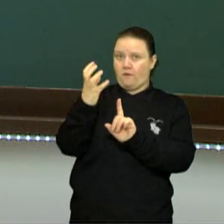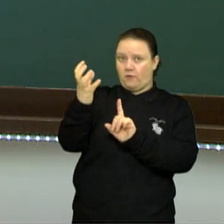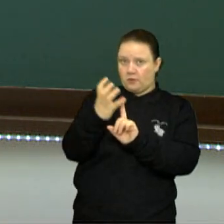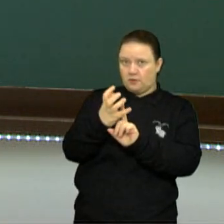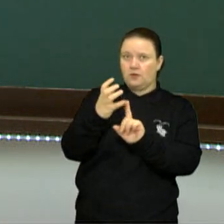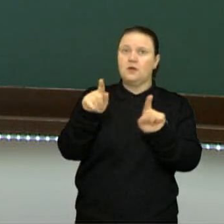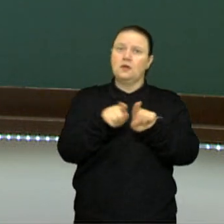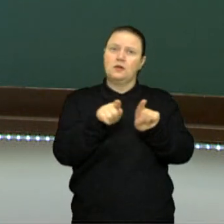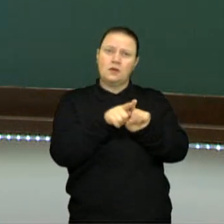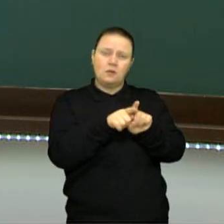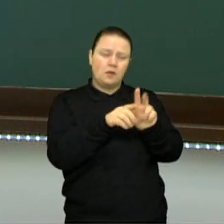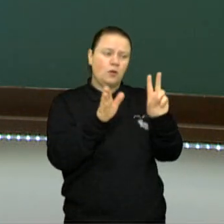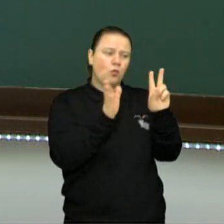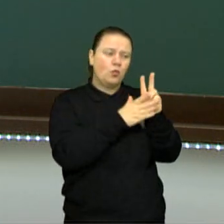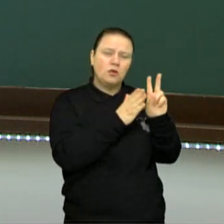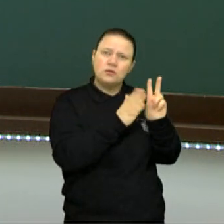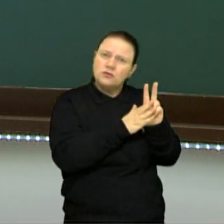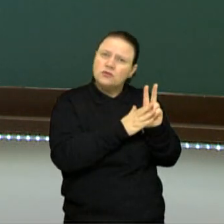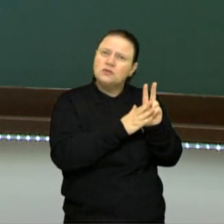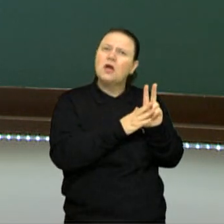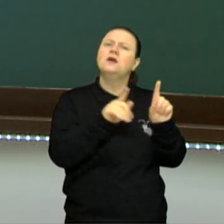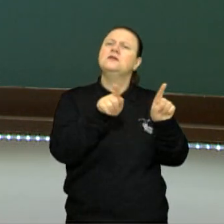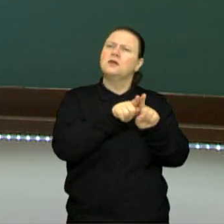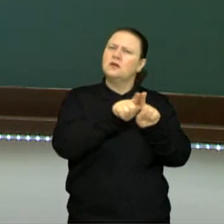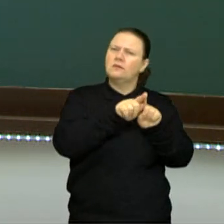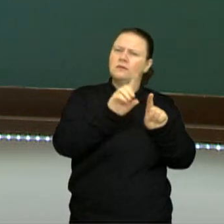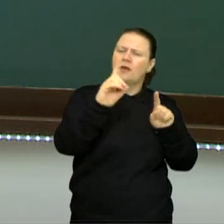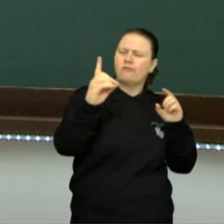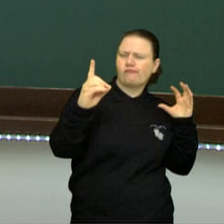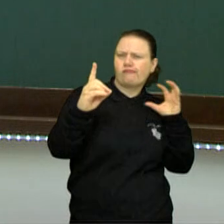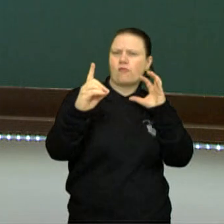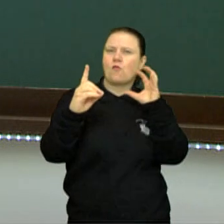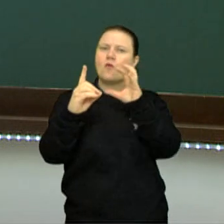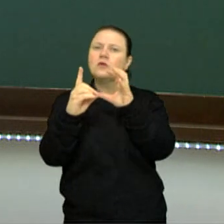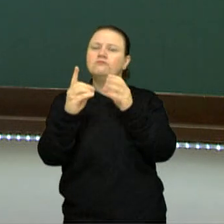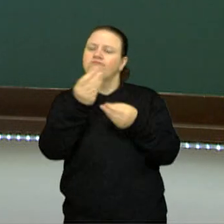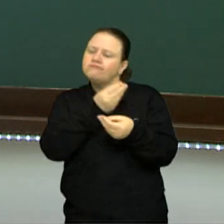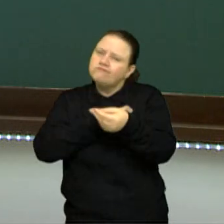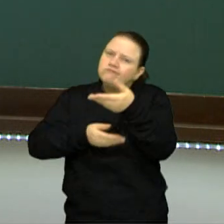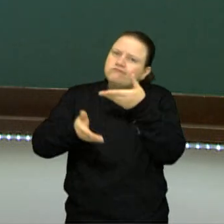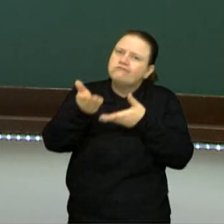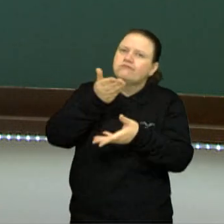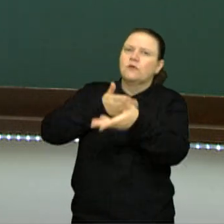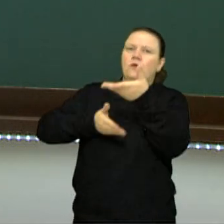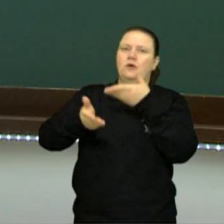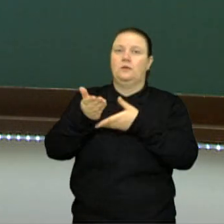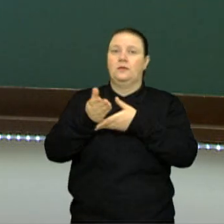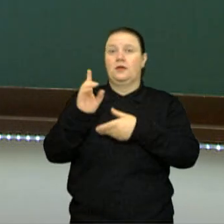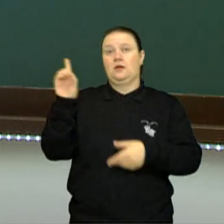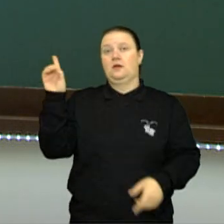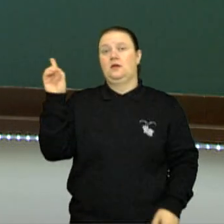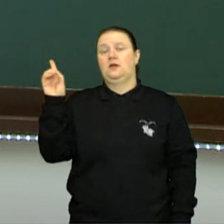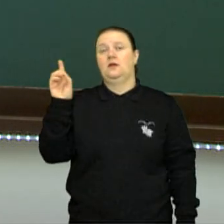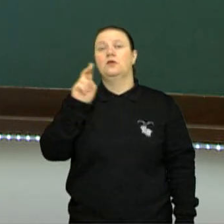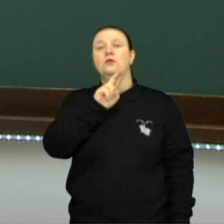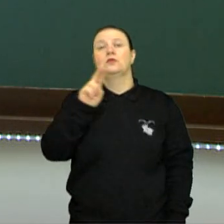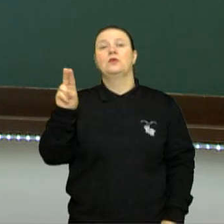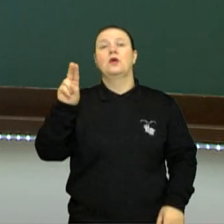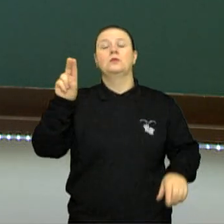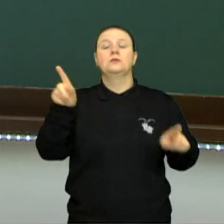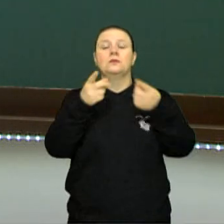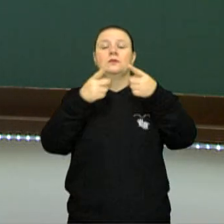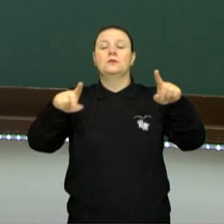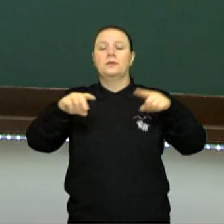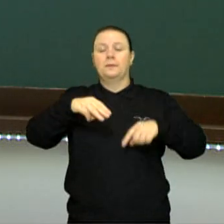povos indígenas, a nossa cultura brasileira. Então, Mimo Amor, um exemplo, né, de uma canção que veio de Portugal